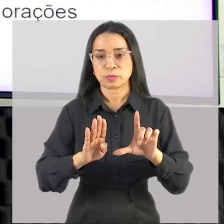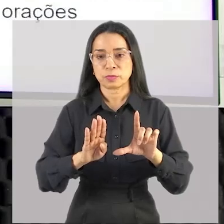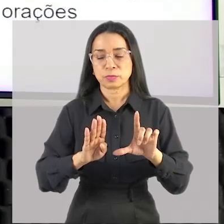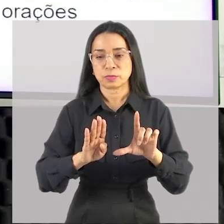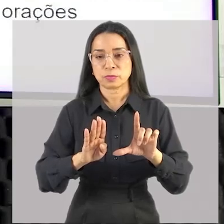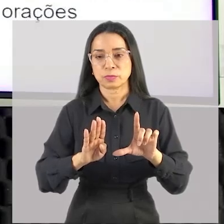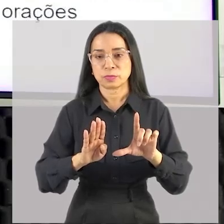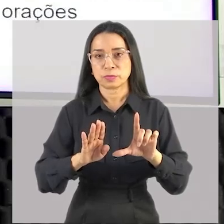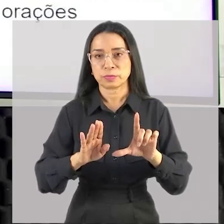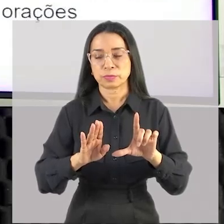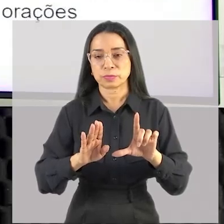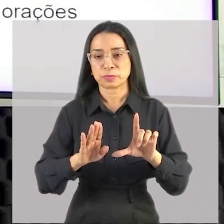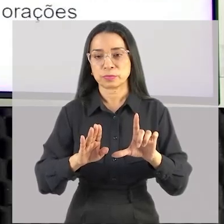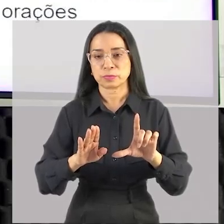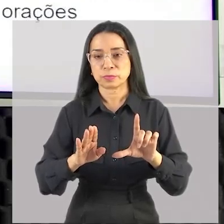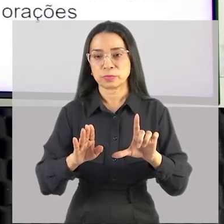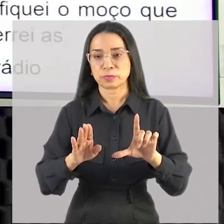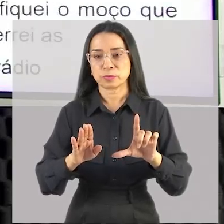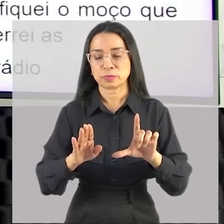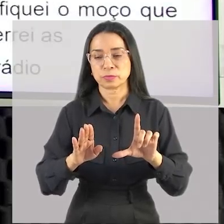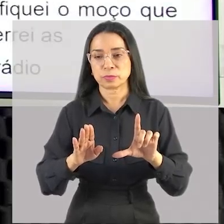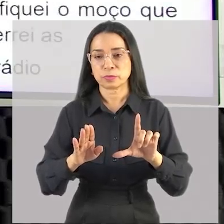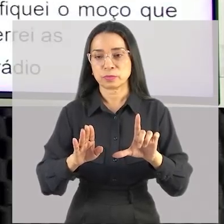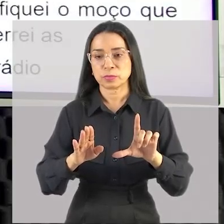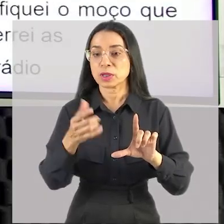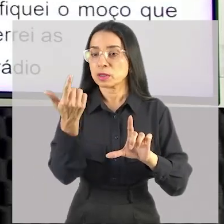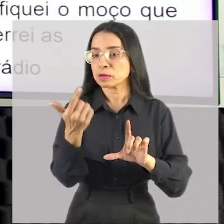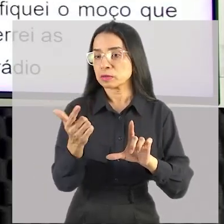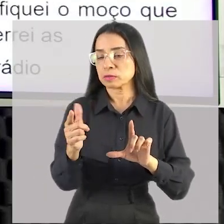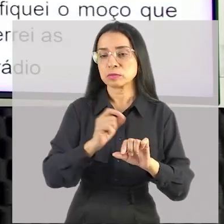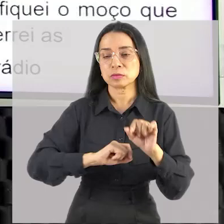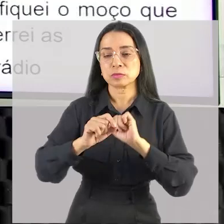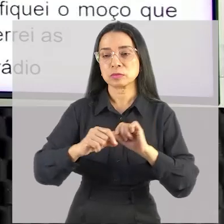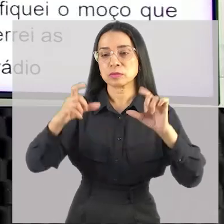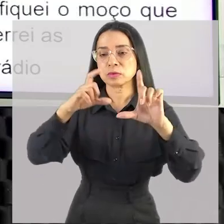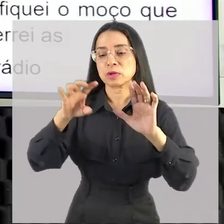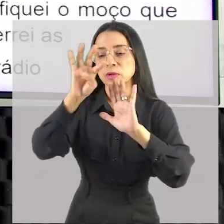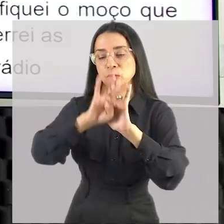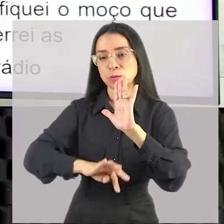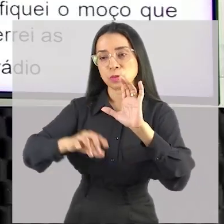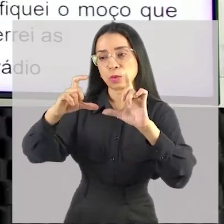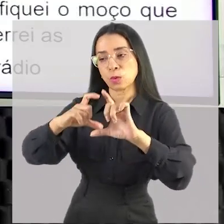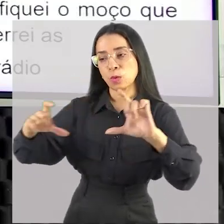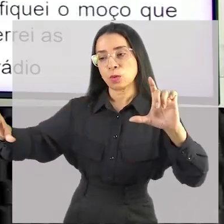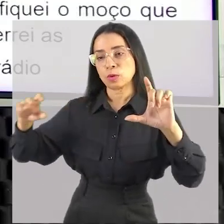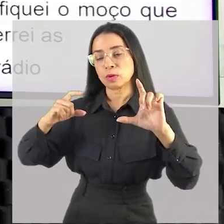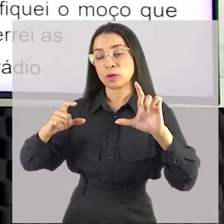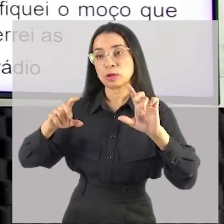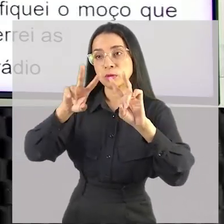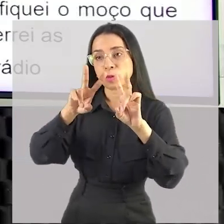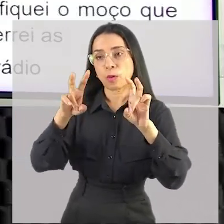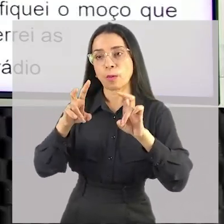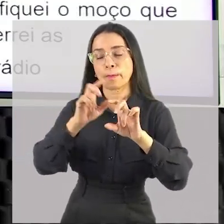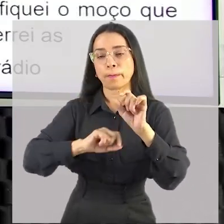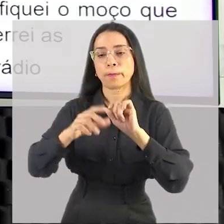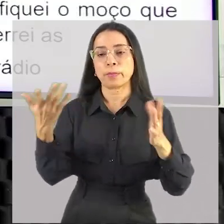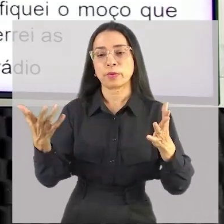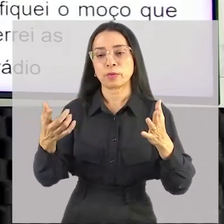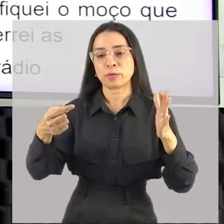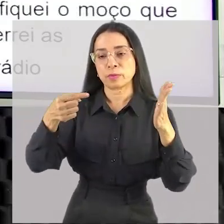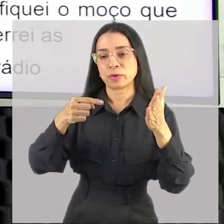personagens. Opa, eu vou voltar mais uma vez, não tem aqui aspas, não tem